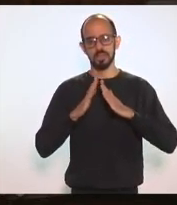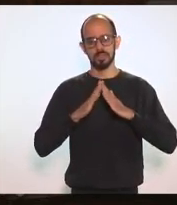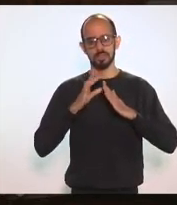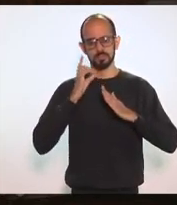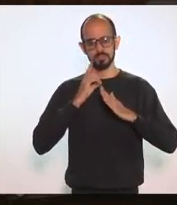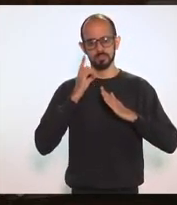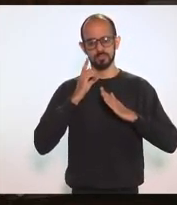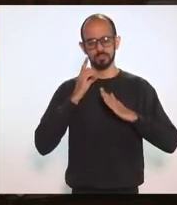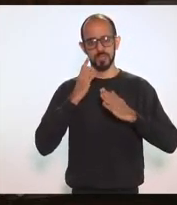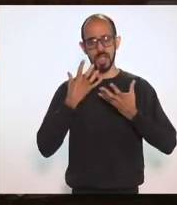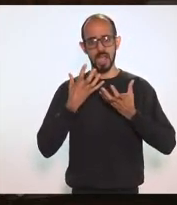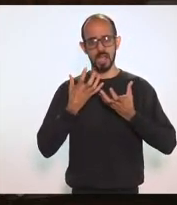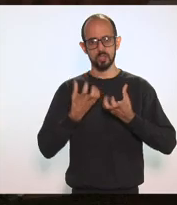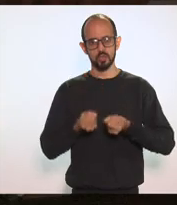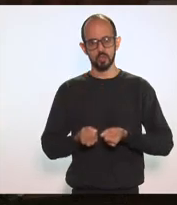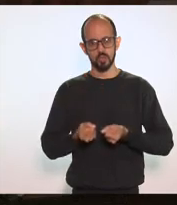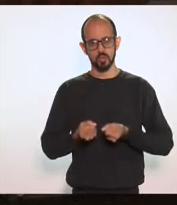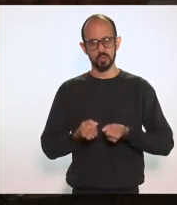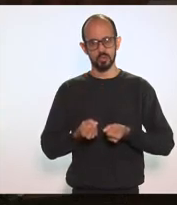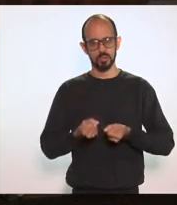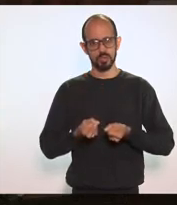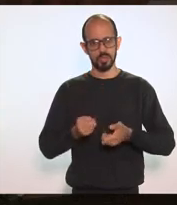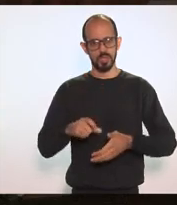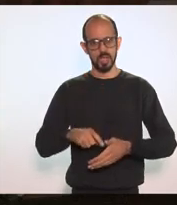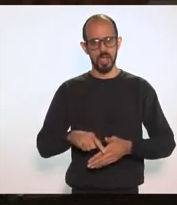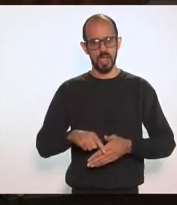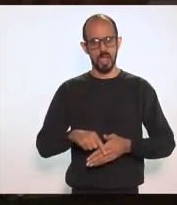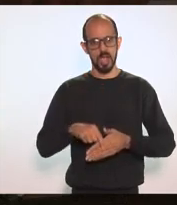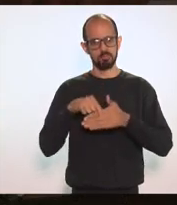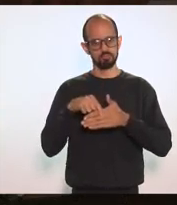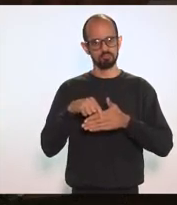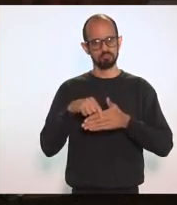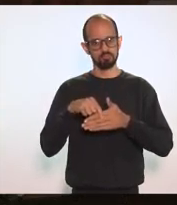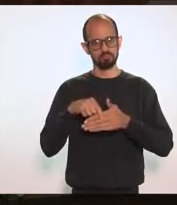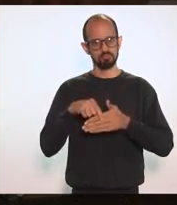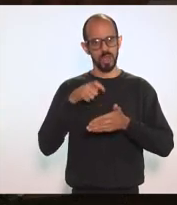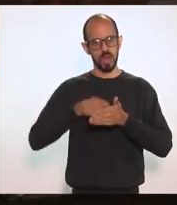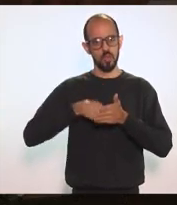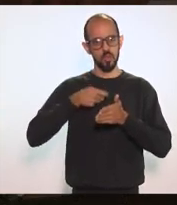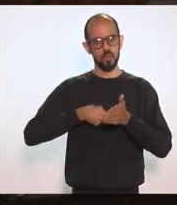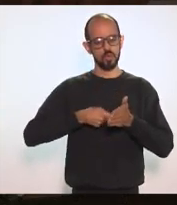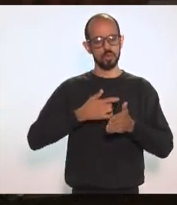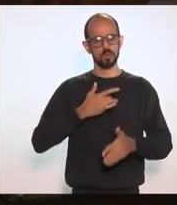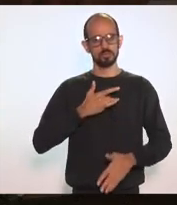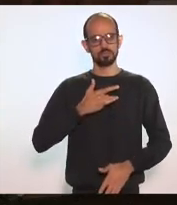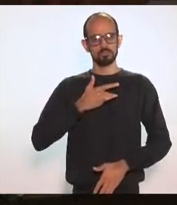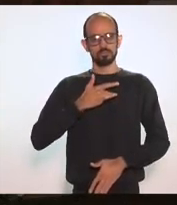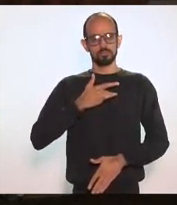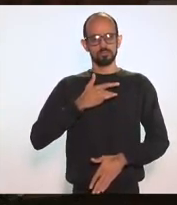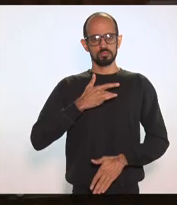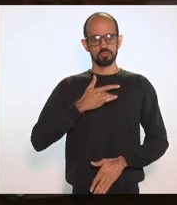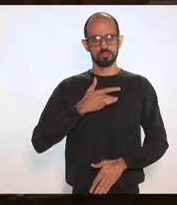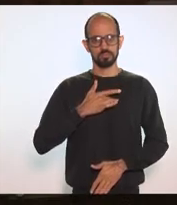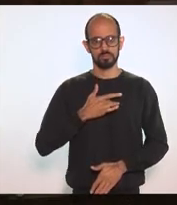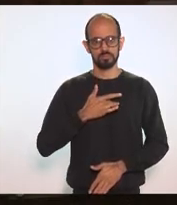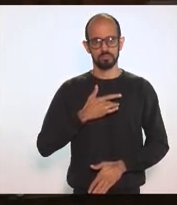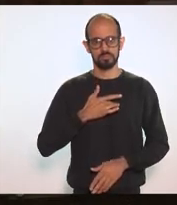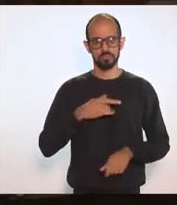vanguarda da luta contra a tuberculose, que é o Dia Mundial de Combate, de